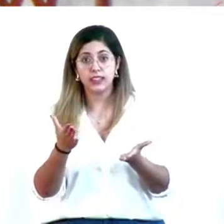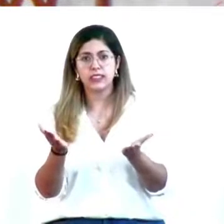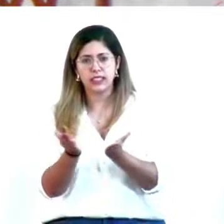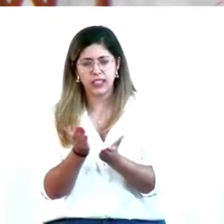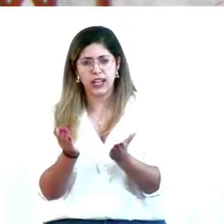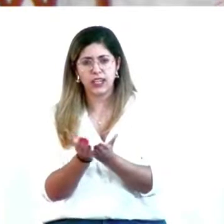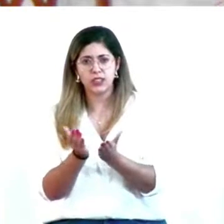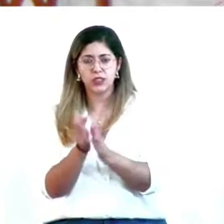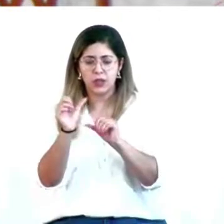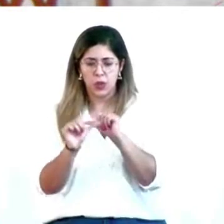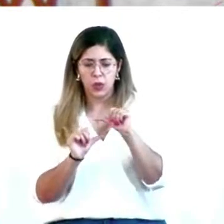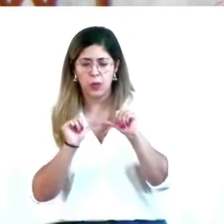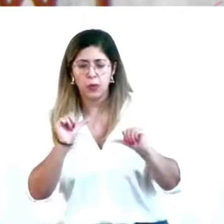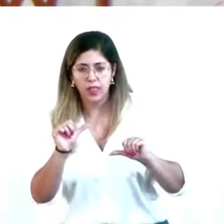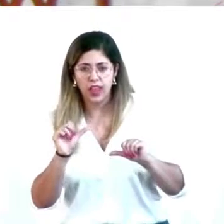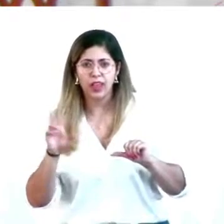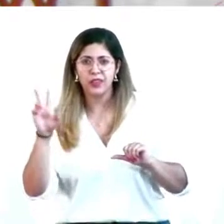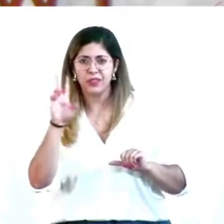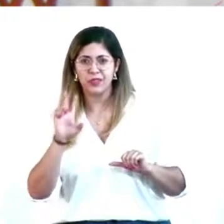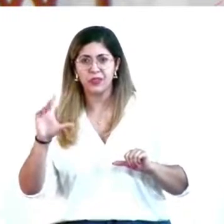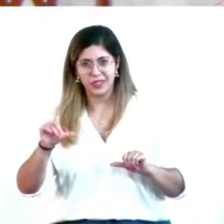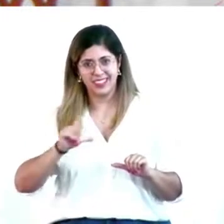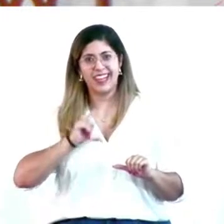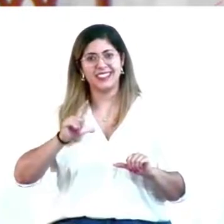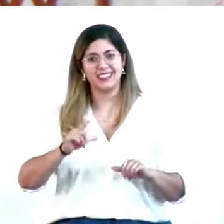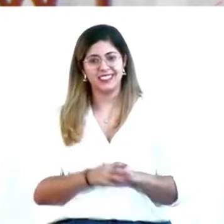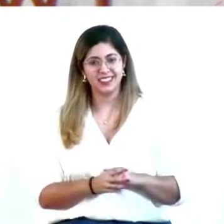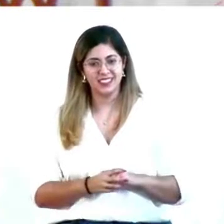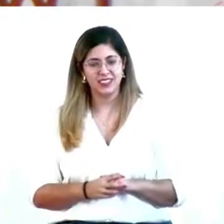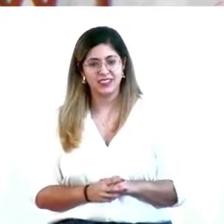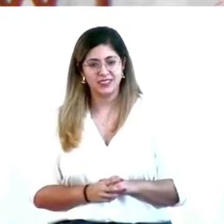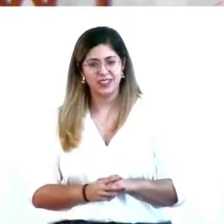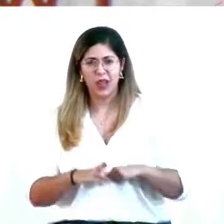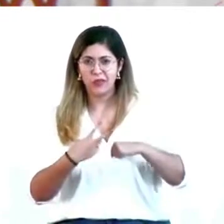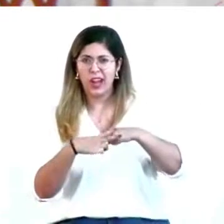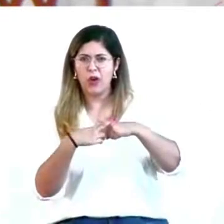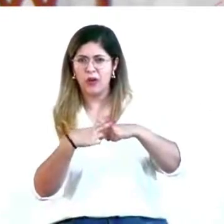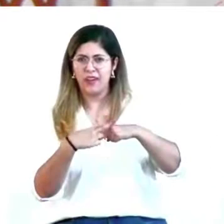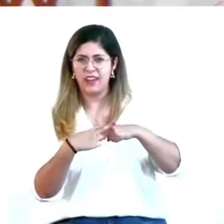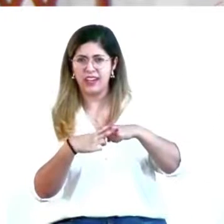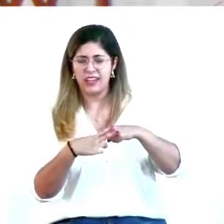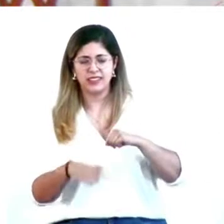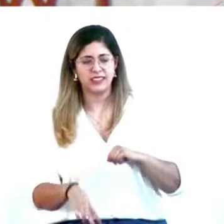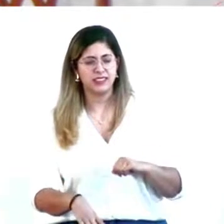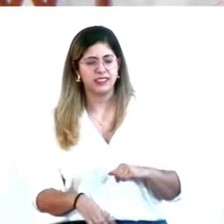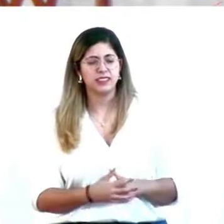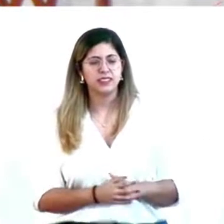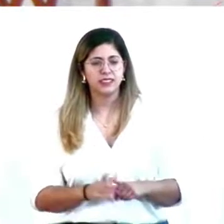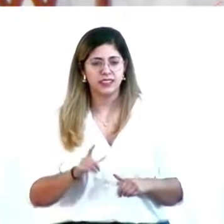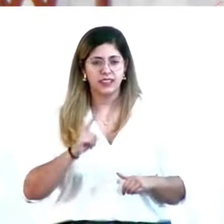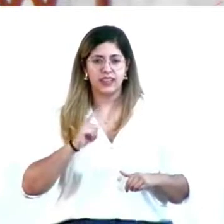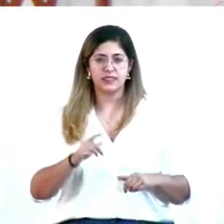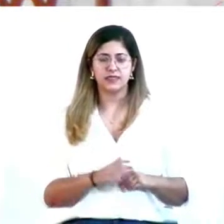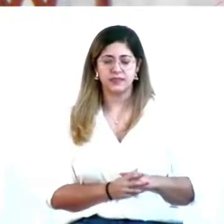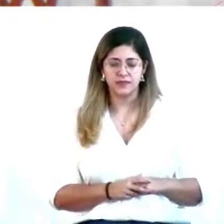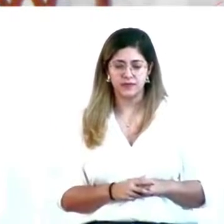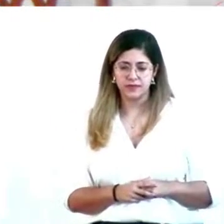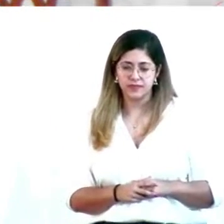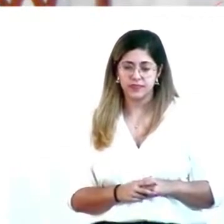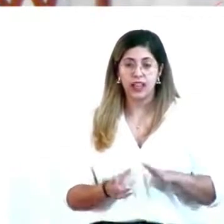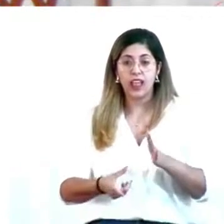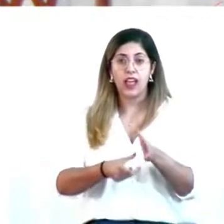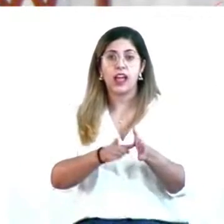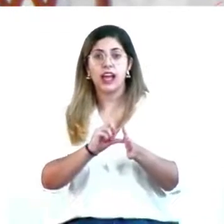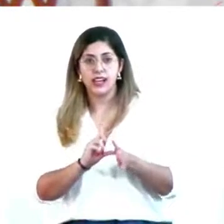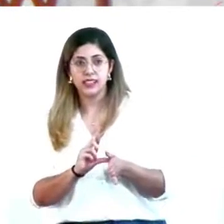no lugar das obras pecaminosas da carne. Verso 32, veja comigo. Antes, sede uns